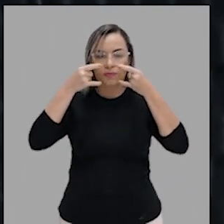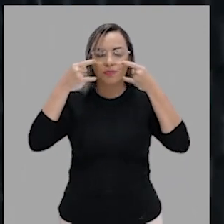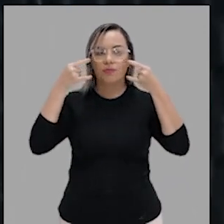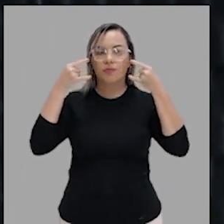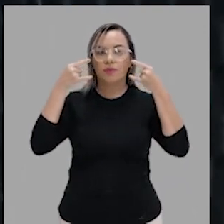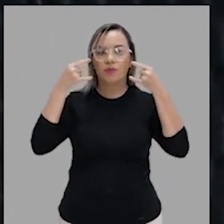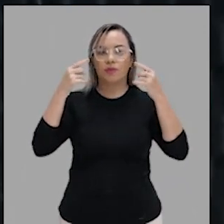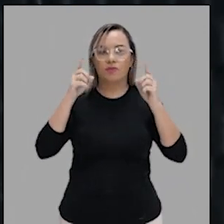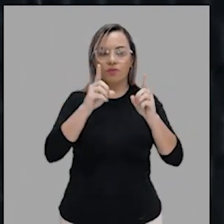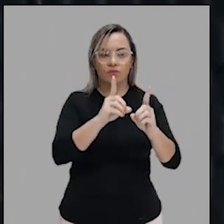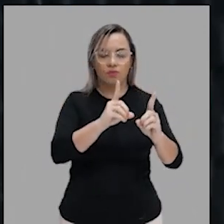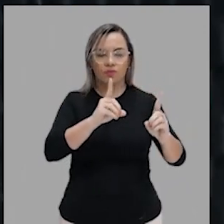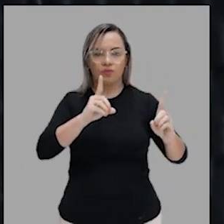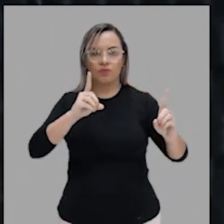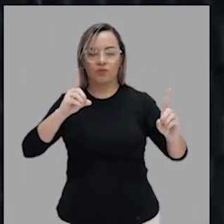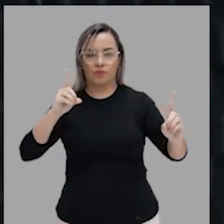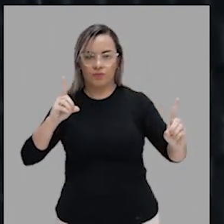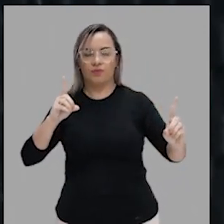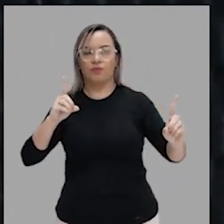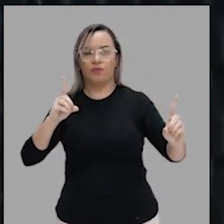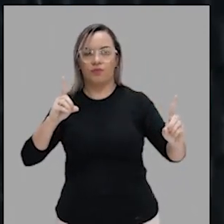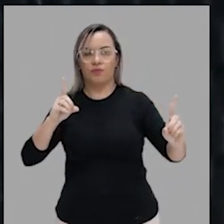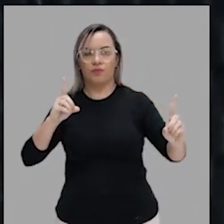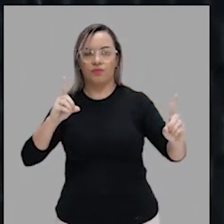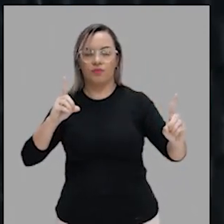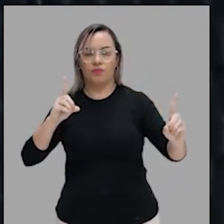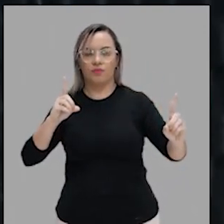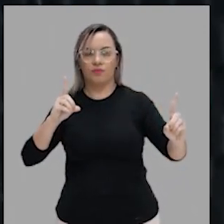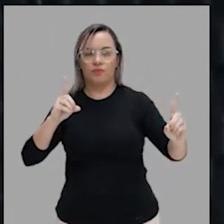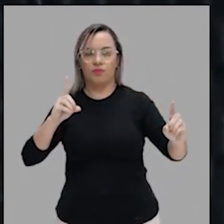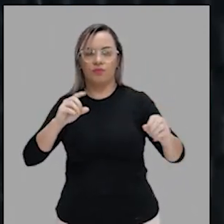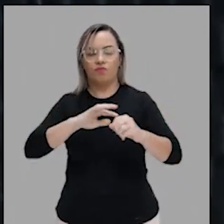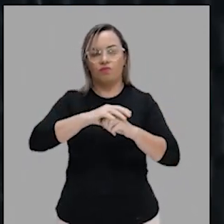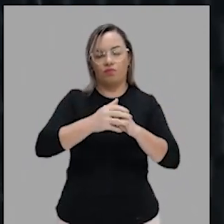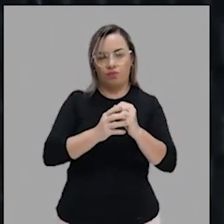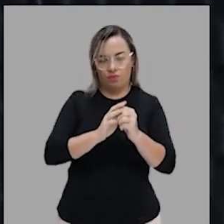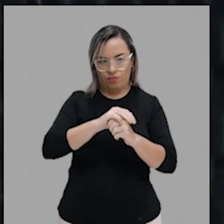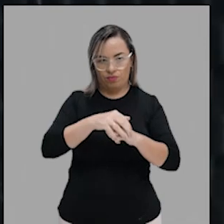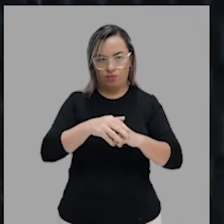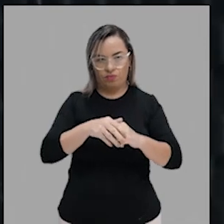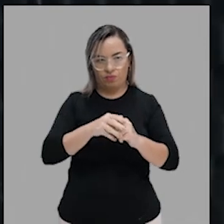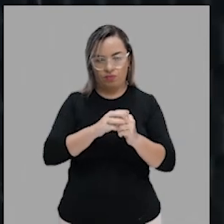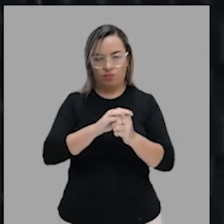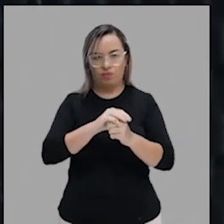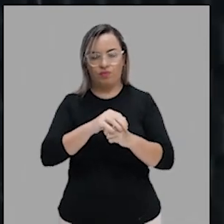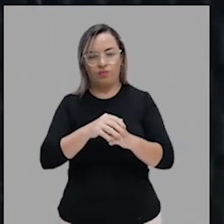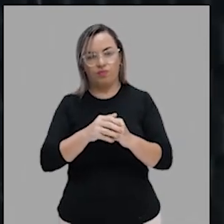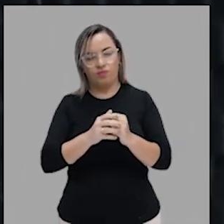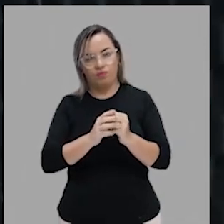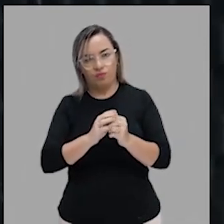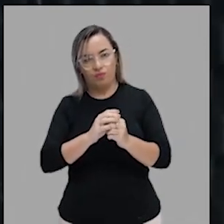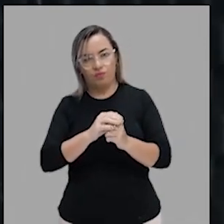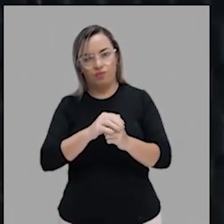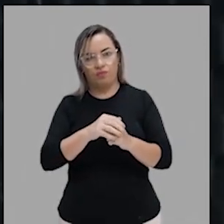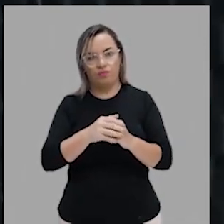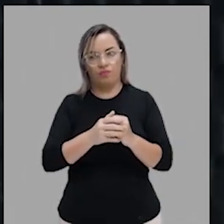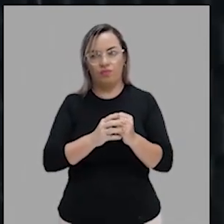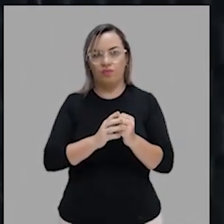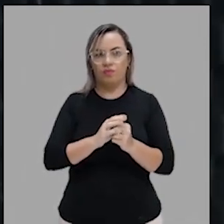manter distanciamento e higienizar as mãos, tá certo? E claro, não